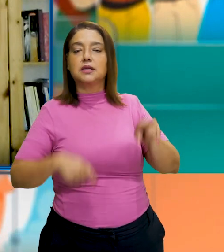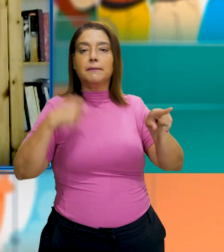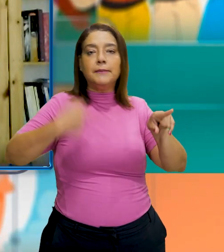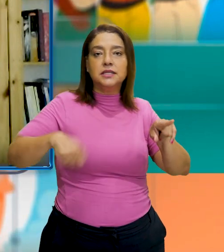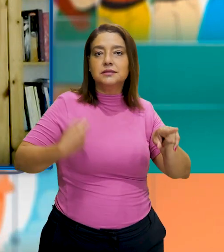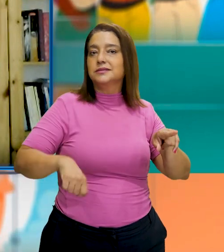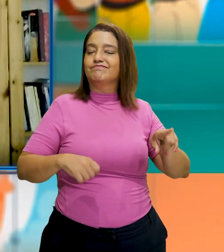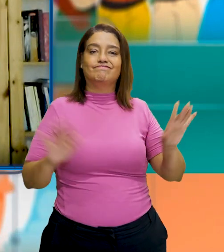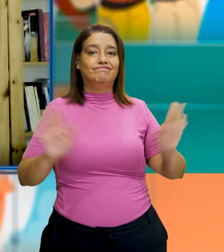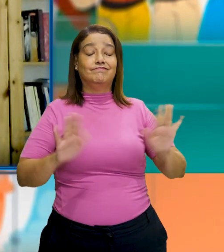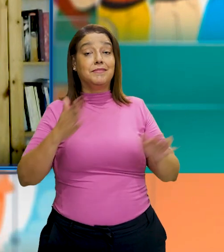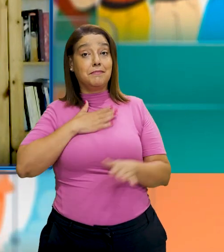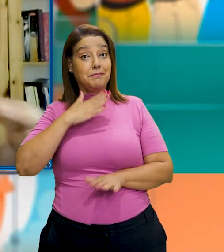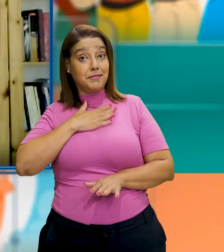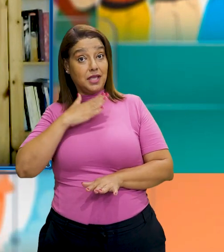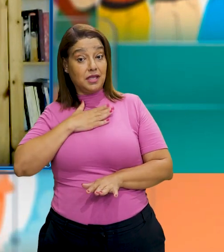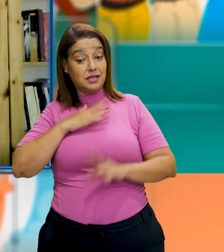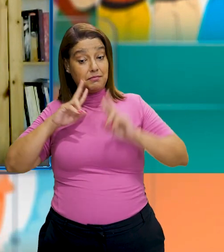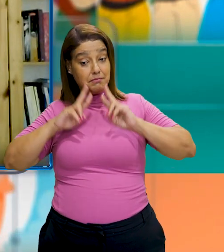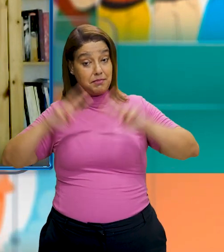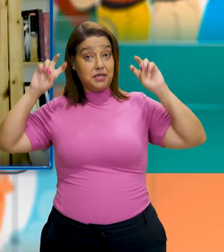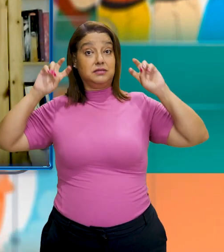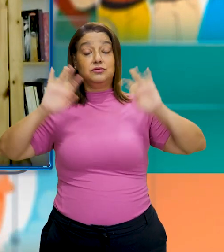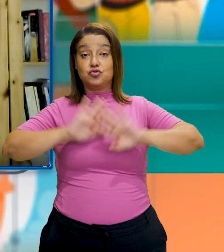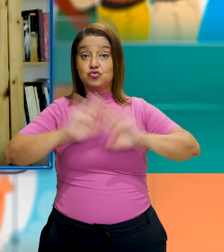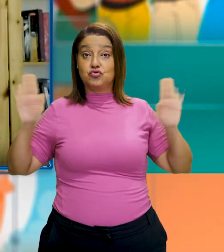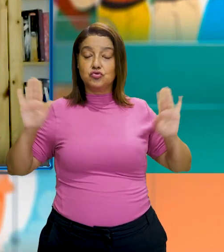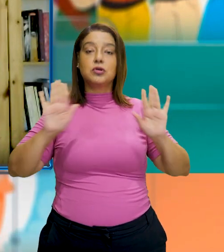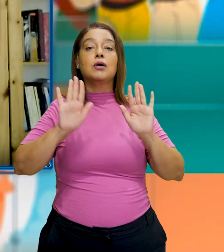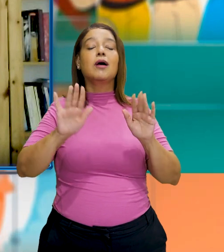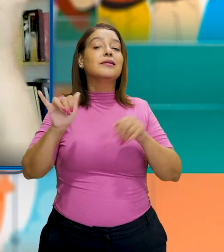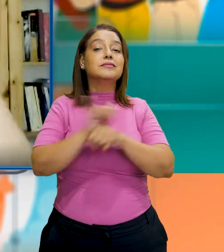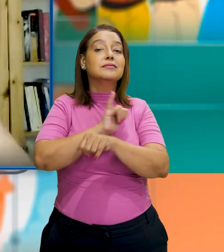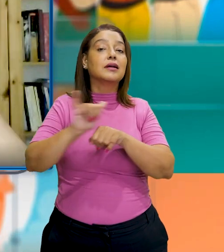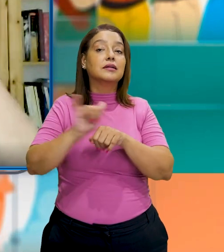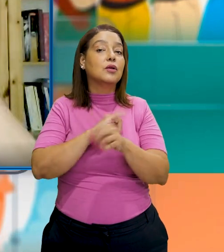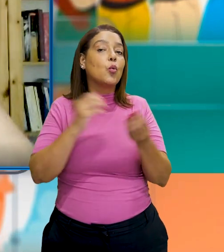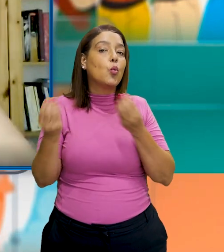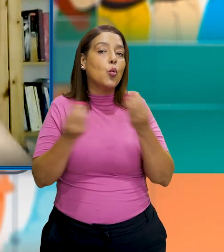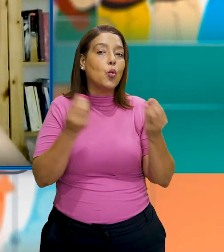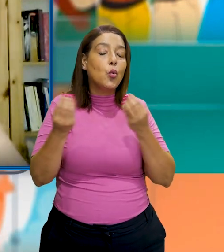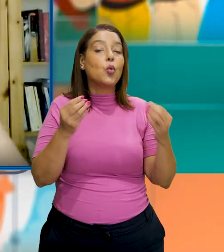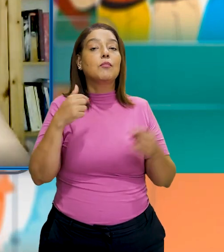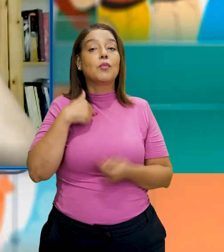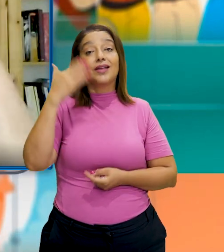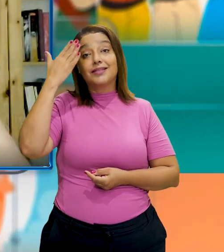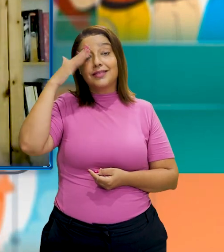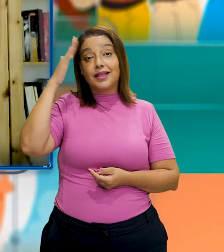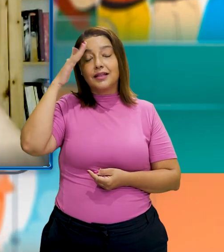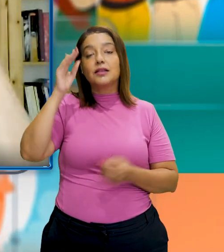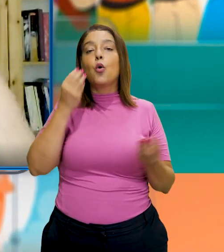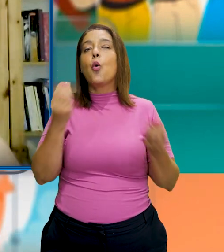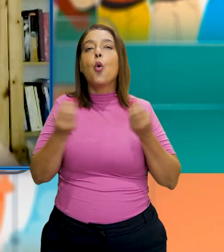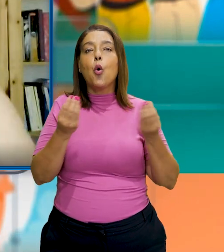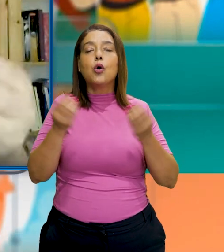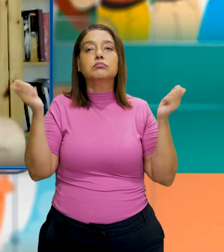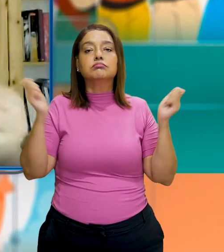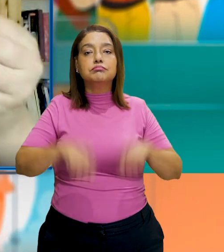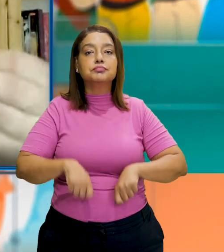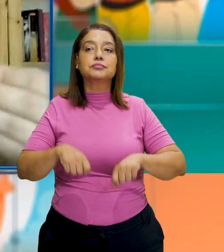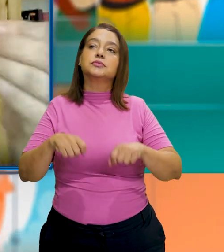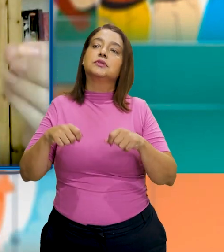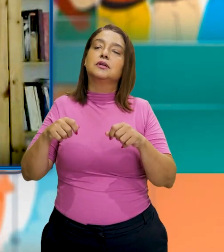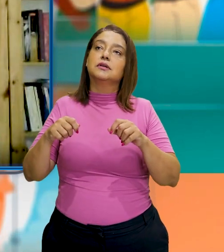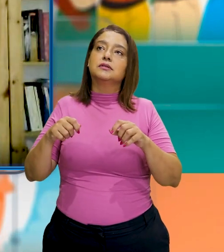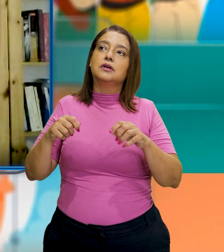da minha perspectiva. E aí, quais são as estratégias? É eu entender conscientemente de que a gente pode resolver